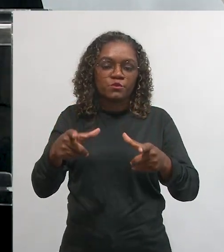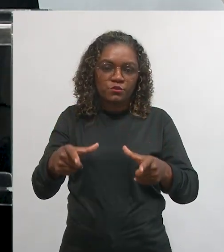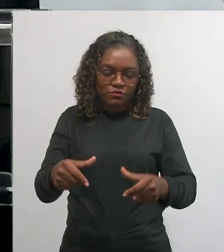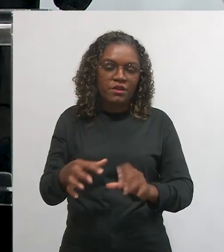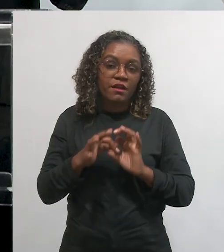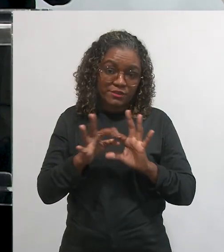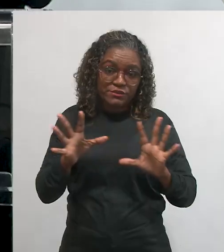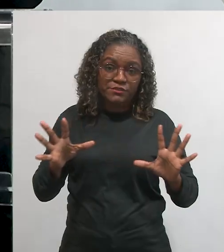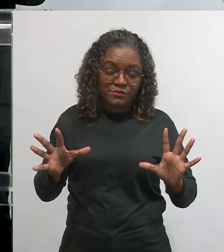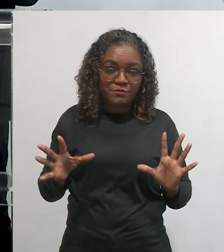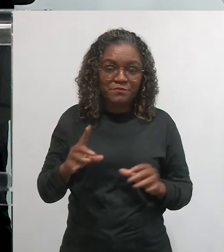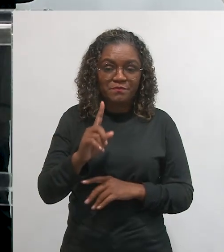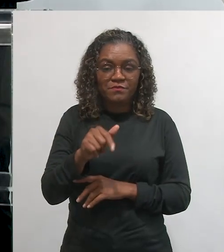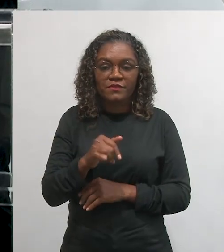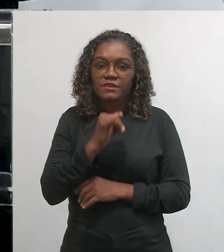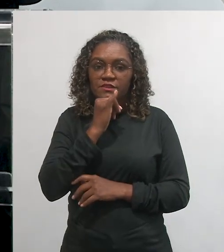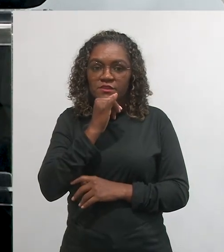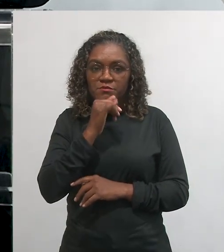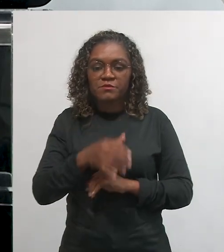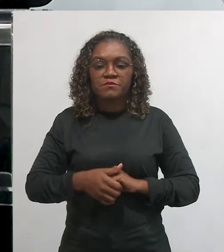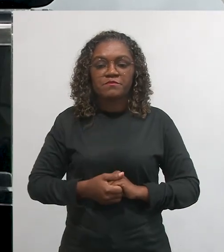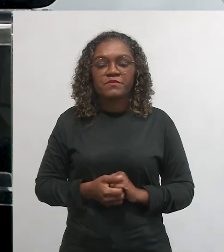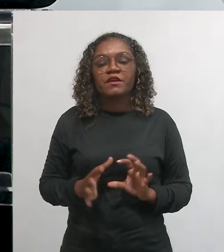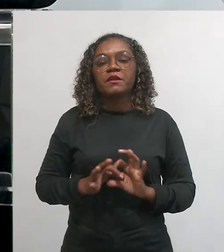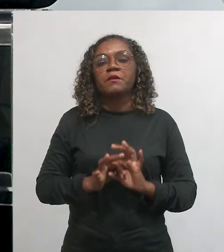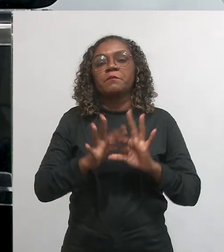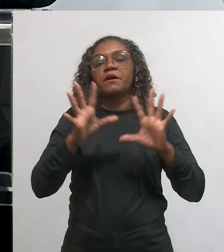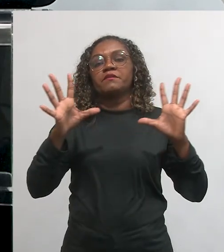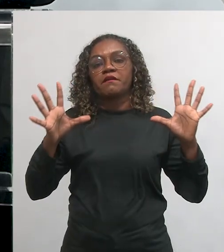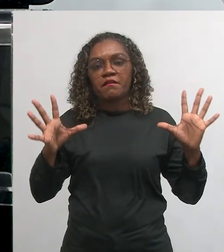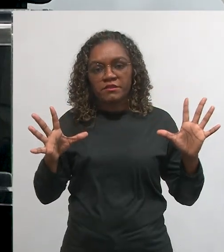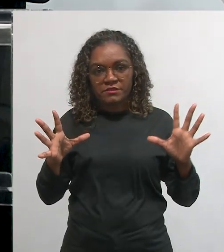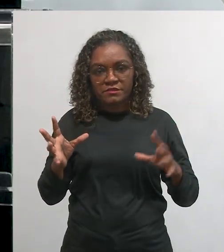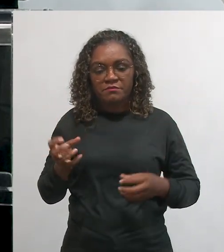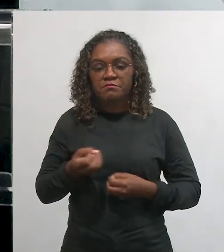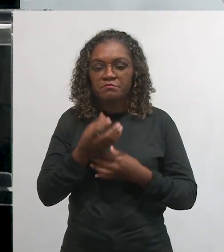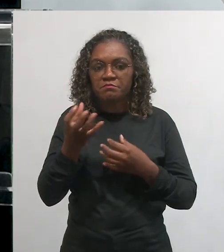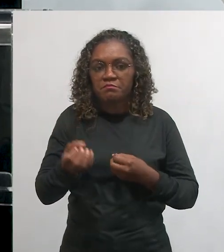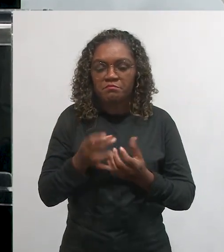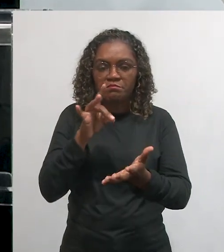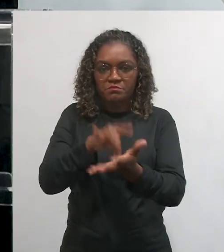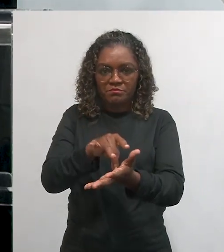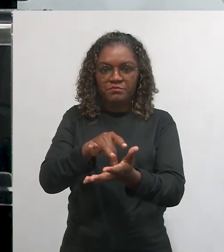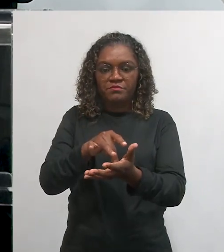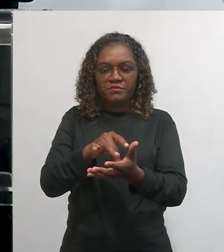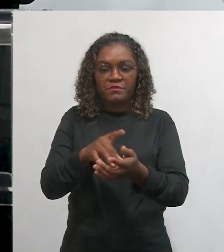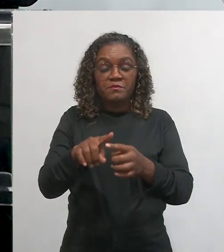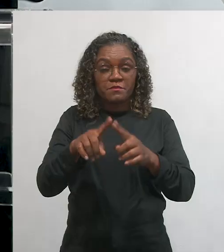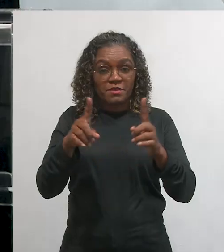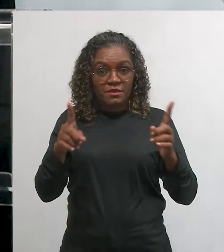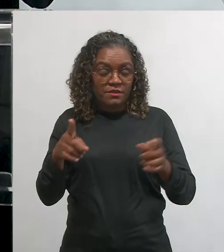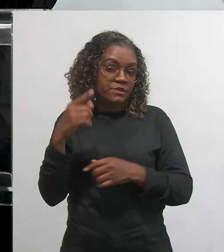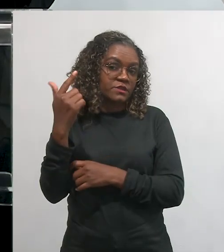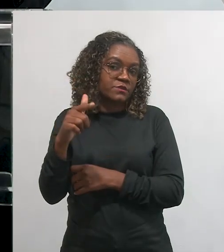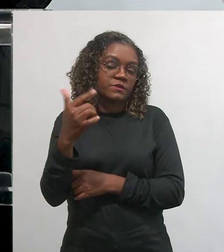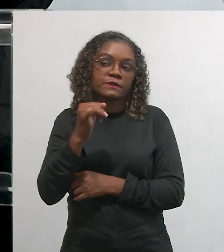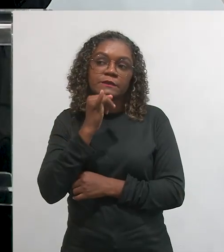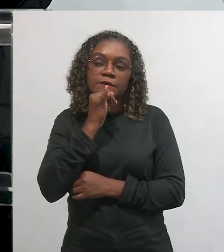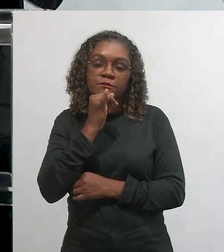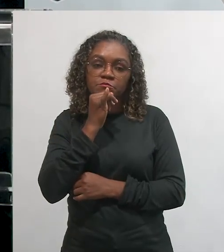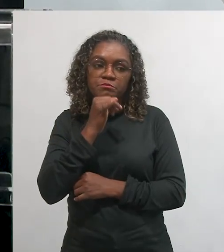aquela liberdade de expressão absoluta no Estado moderno. Mesmo que a gente não tenha